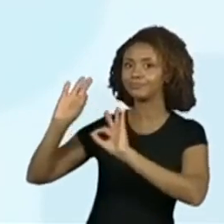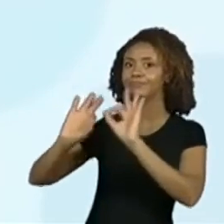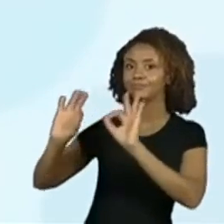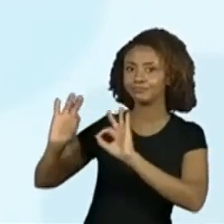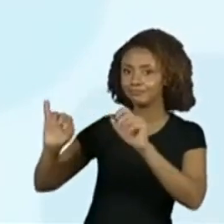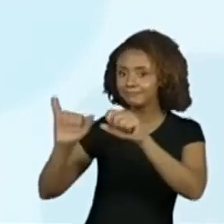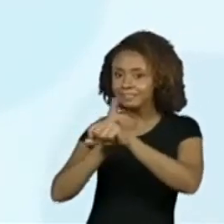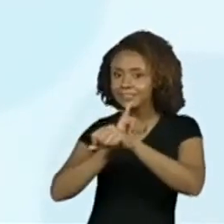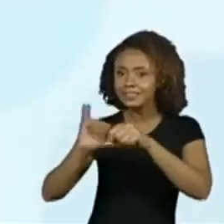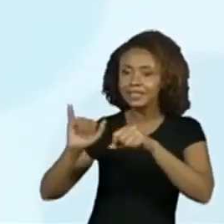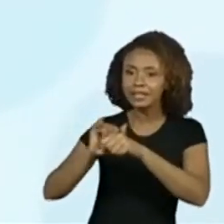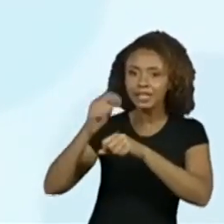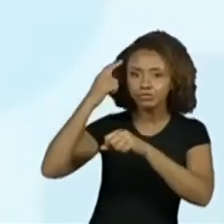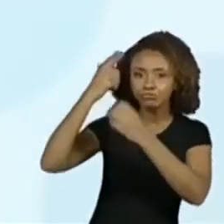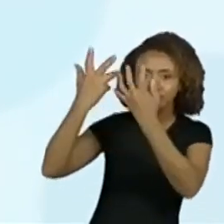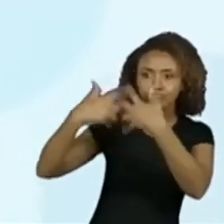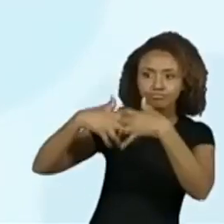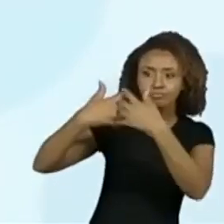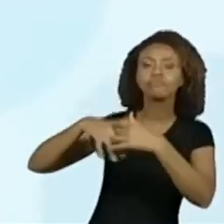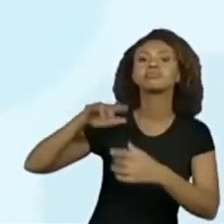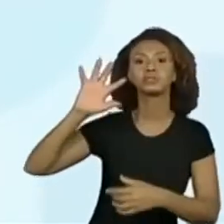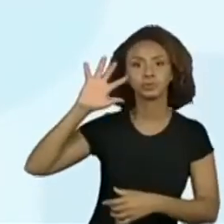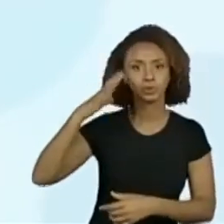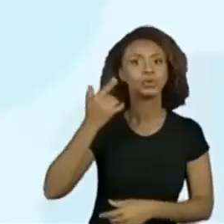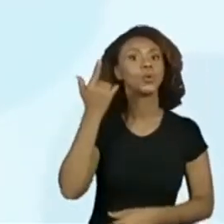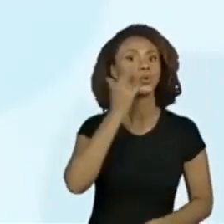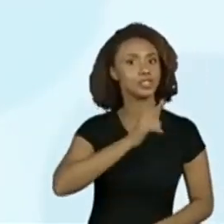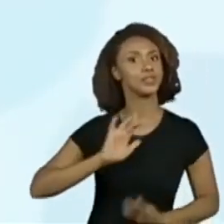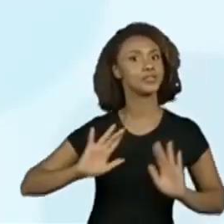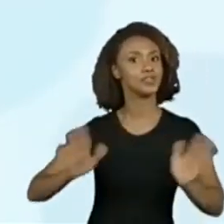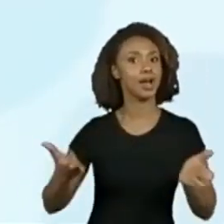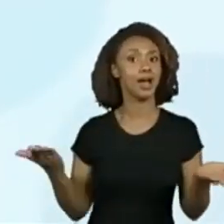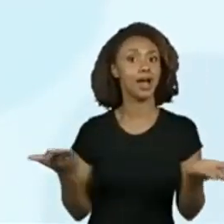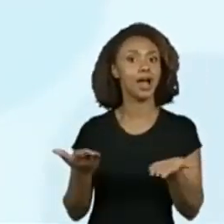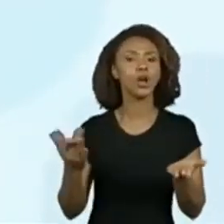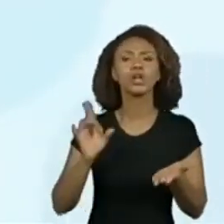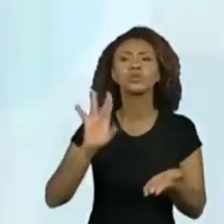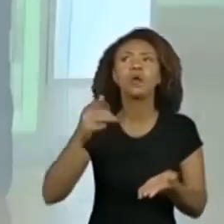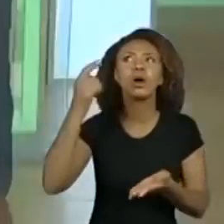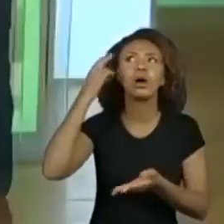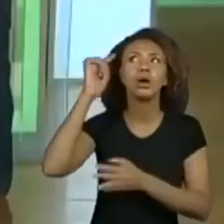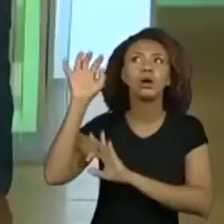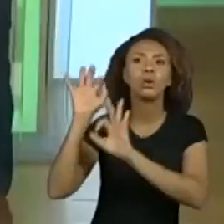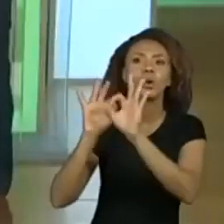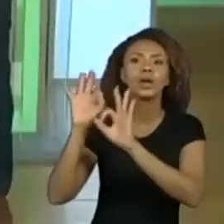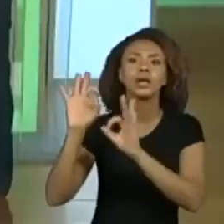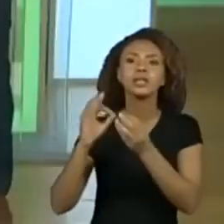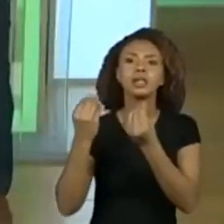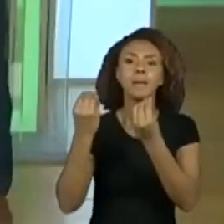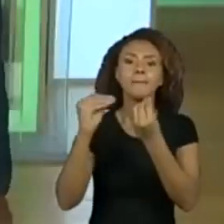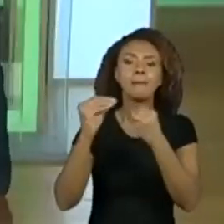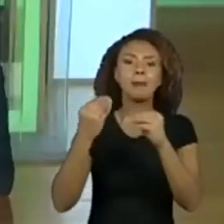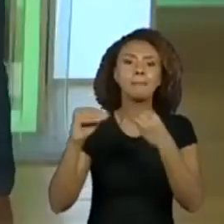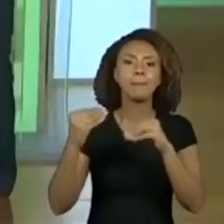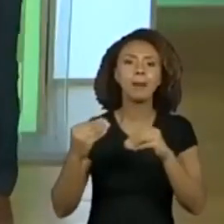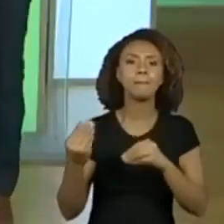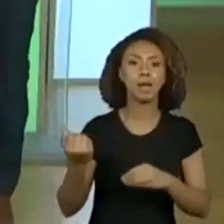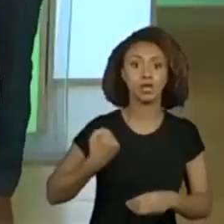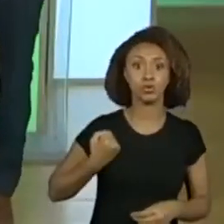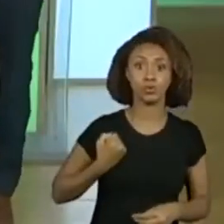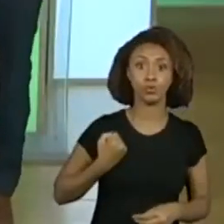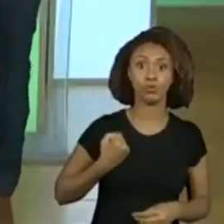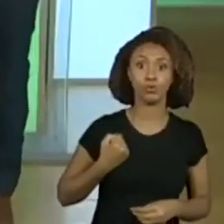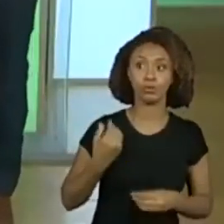estratégias o cálculo a gente já resolveu isso a gente tá organizando apenas os dados numéricos Então vamos